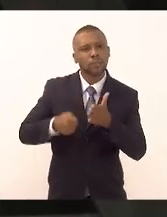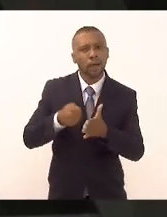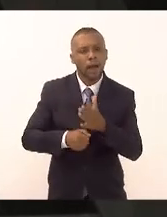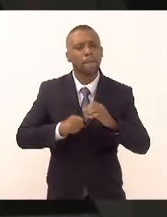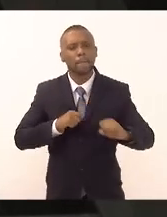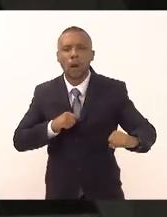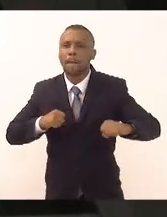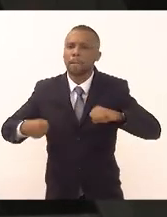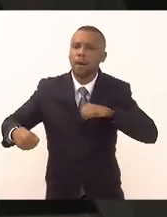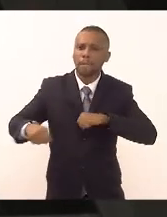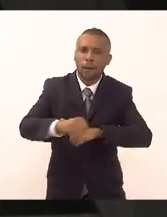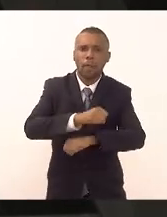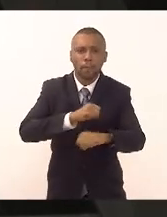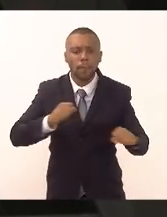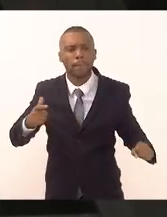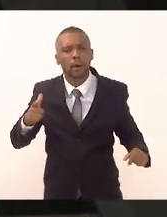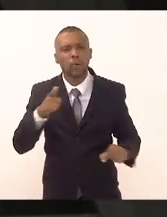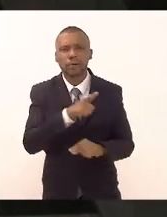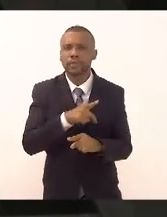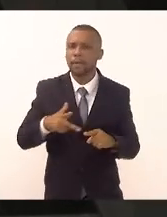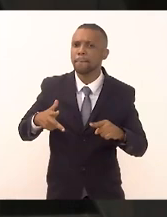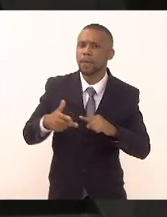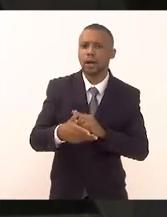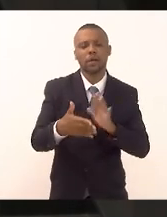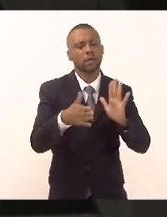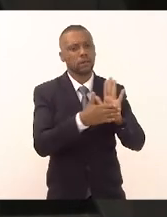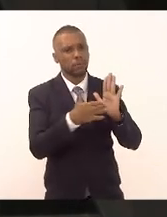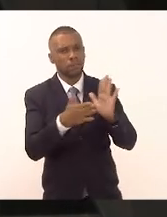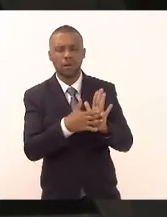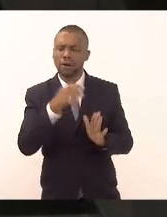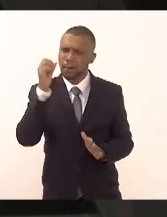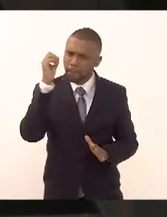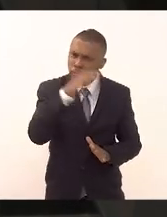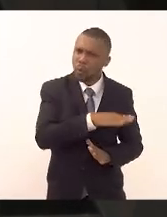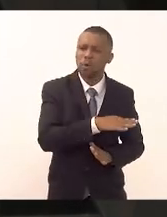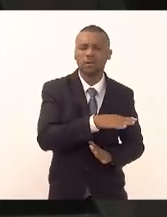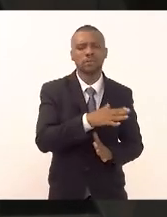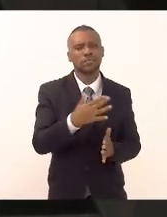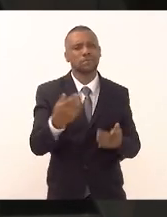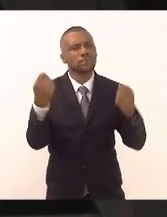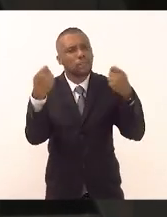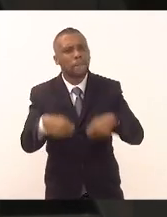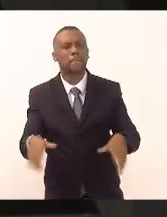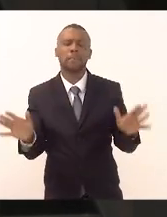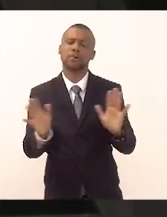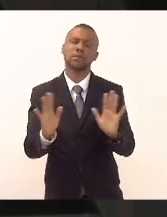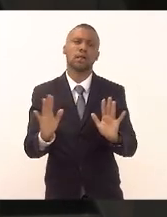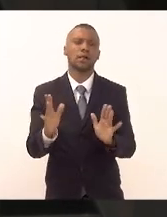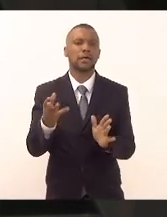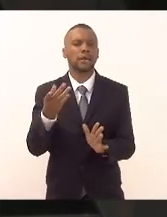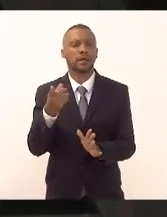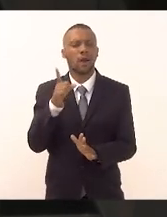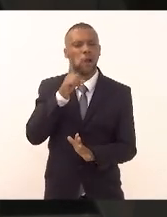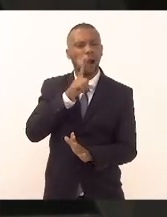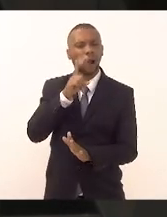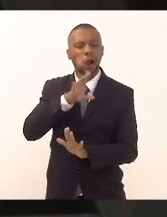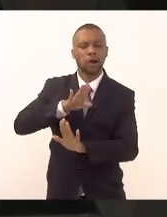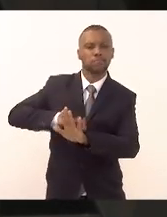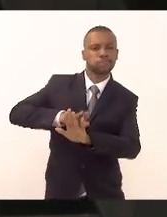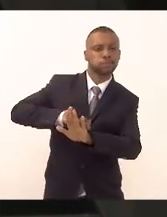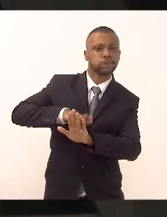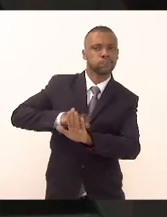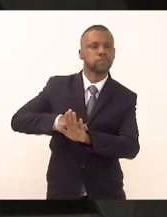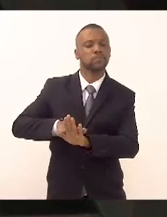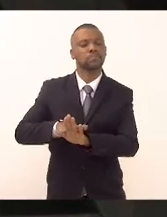as instâncias para barrar esta proposta aberrante, desnecessária e eleitoreira que faz o governador